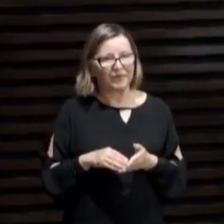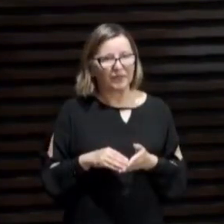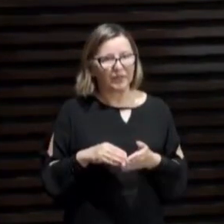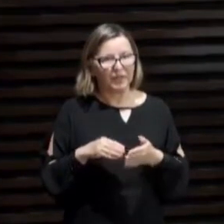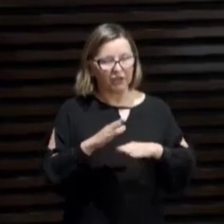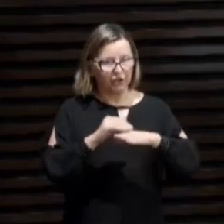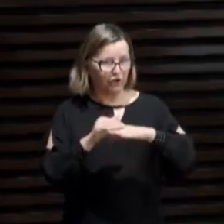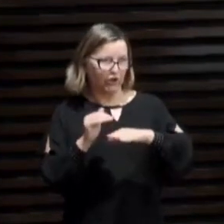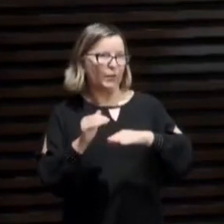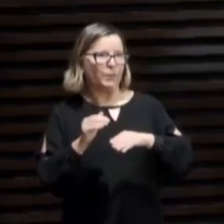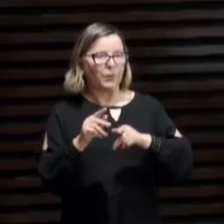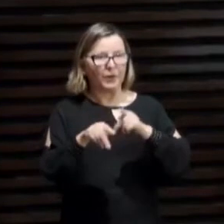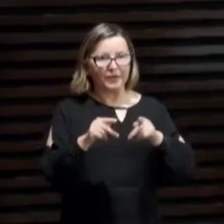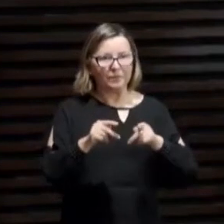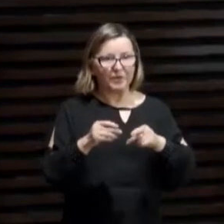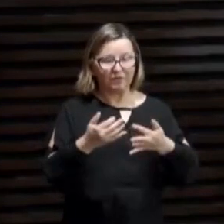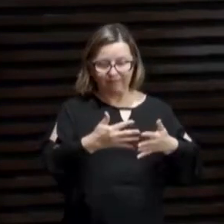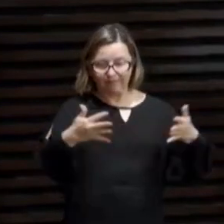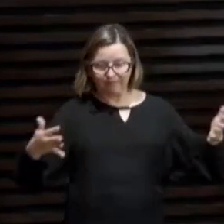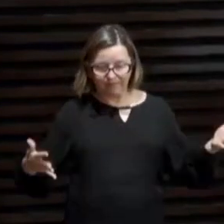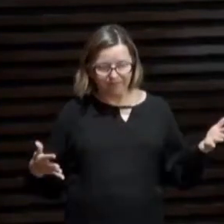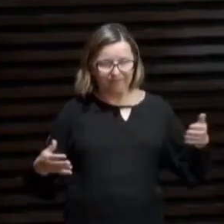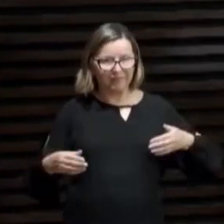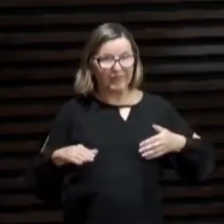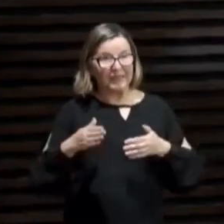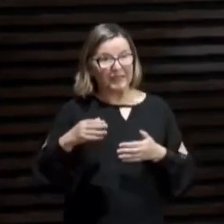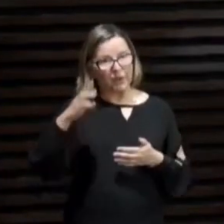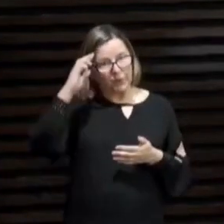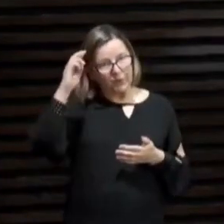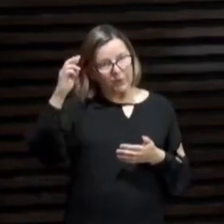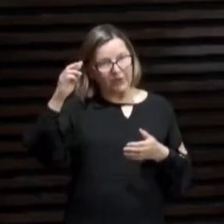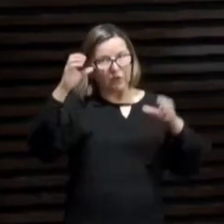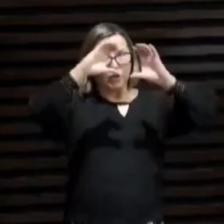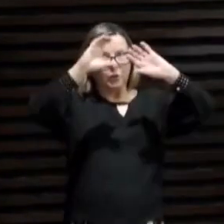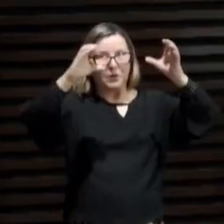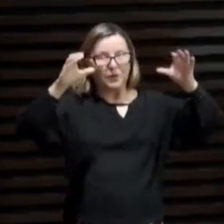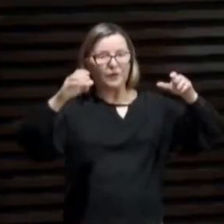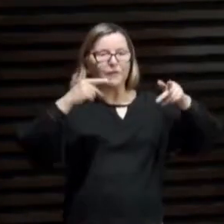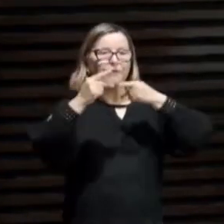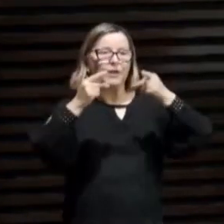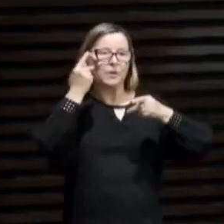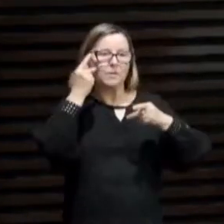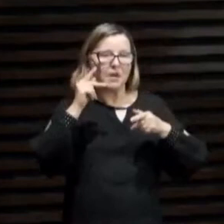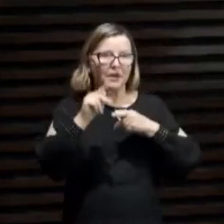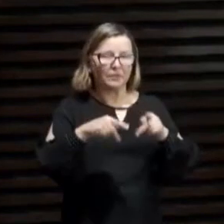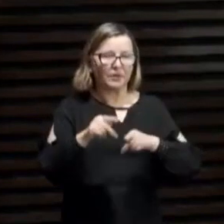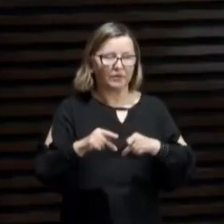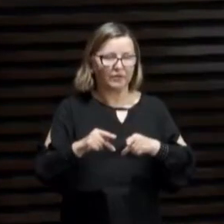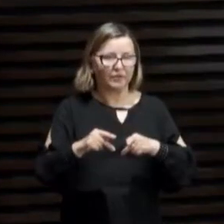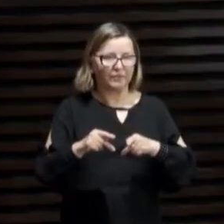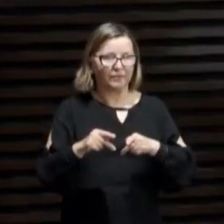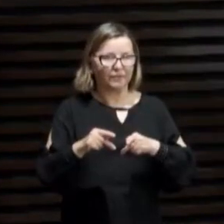tenda. Então o Senhor desceu numa nuvem e lhe falou, e tirando do Espírito que